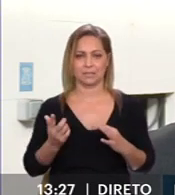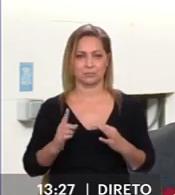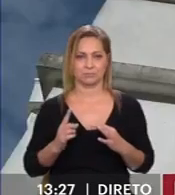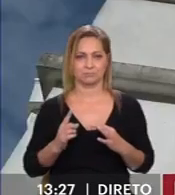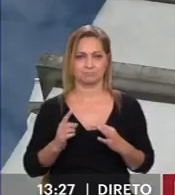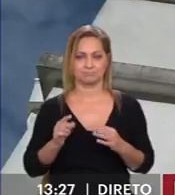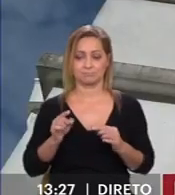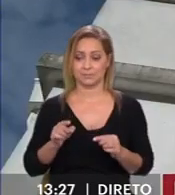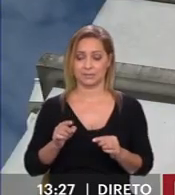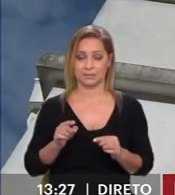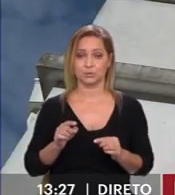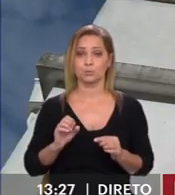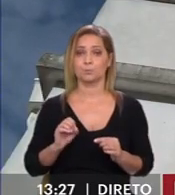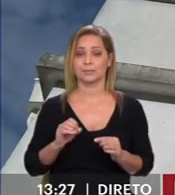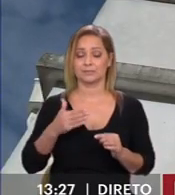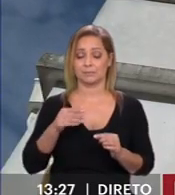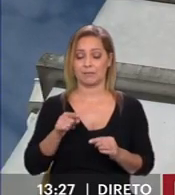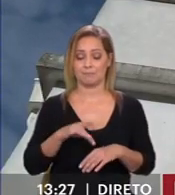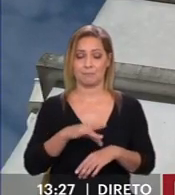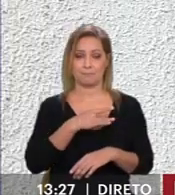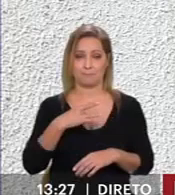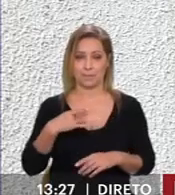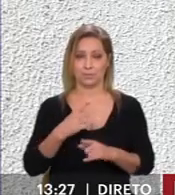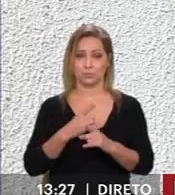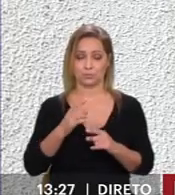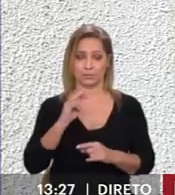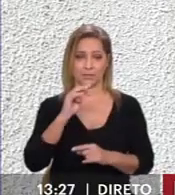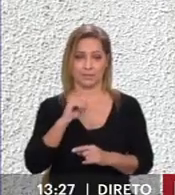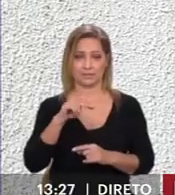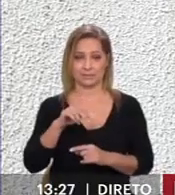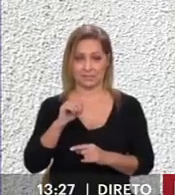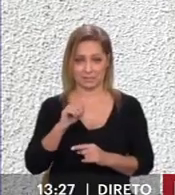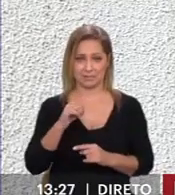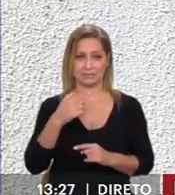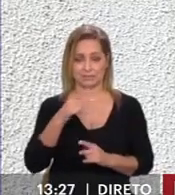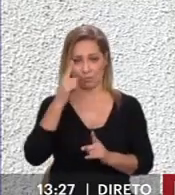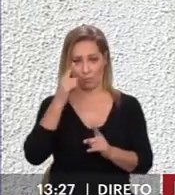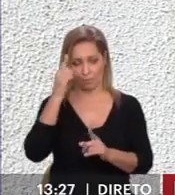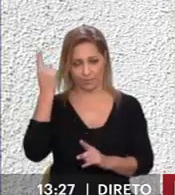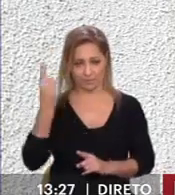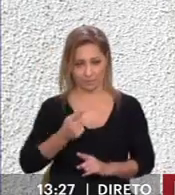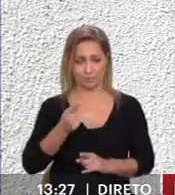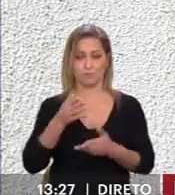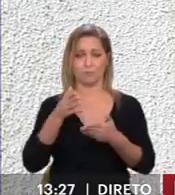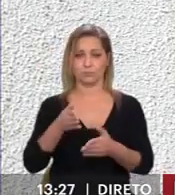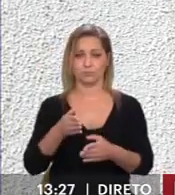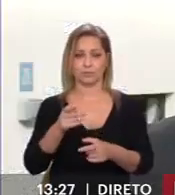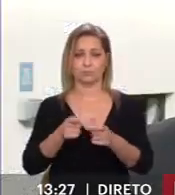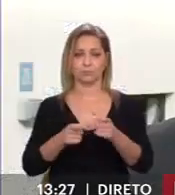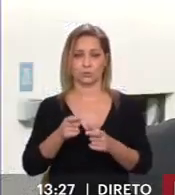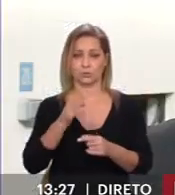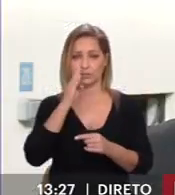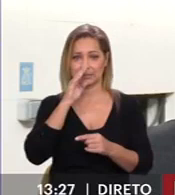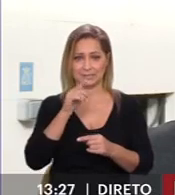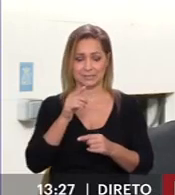para os doentes, porque o Sistema Nacional de Saúde funciona para os doentes e, obviamente, se vão deixar de fazer SIGIC,